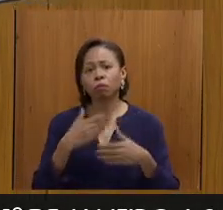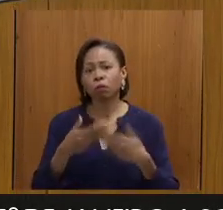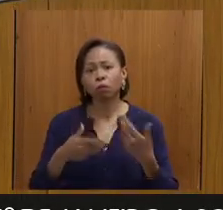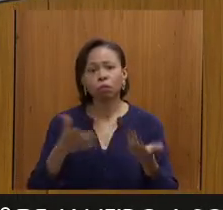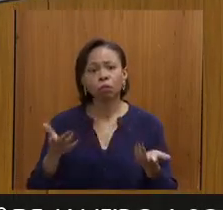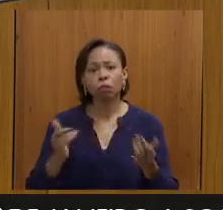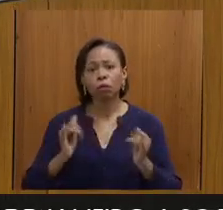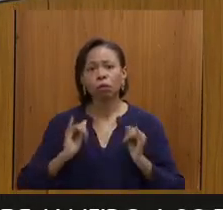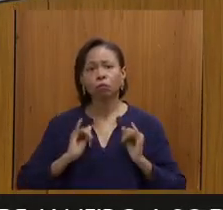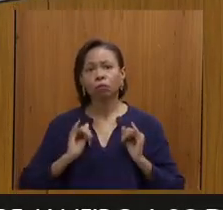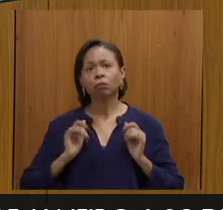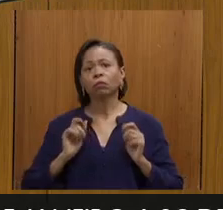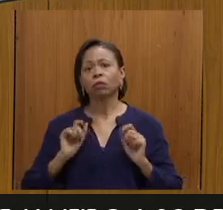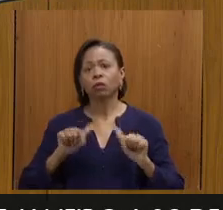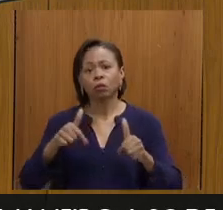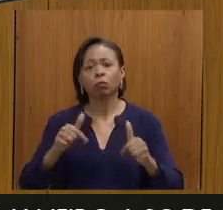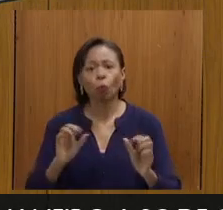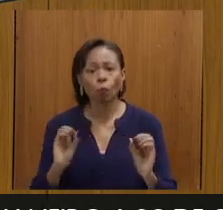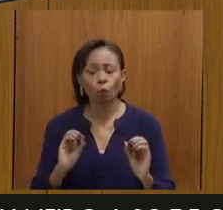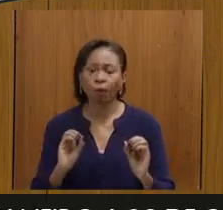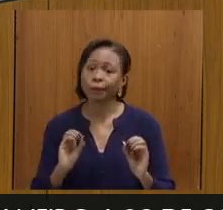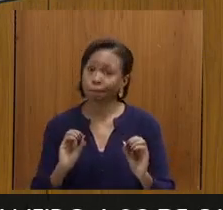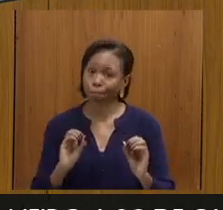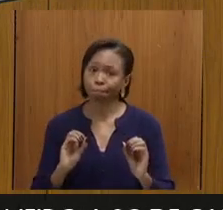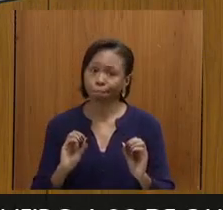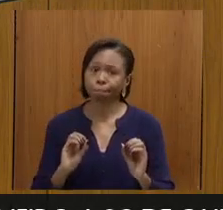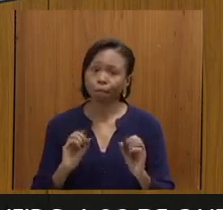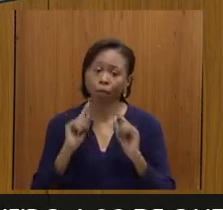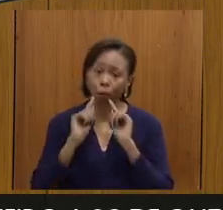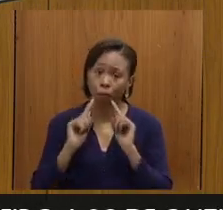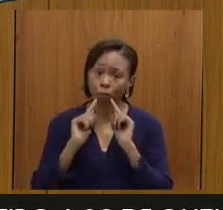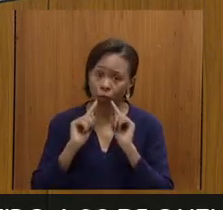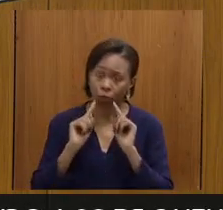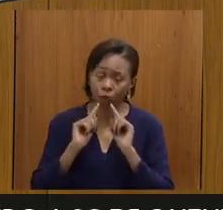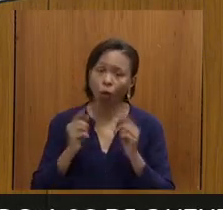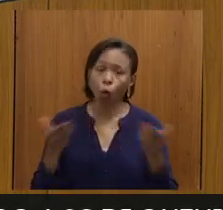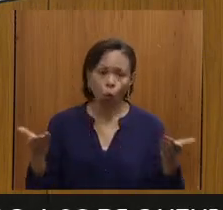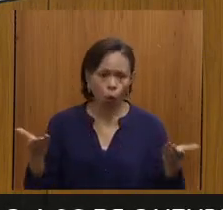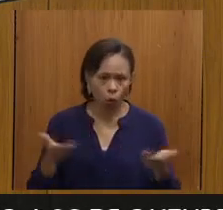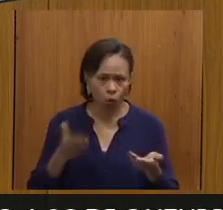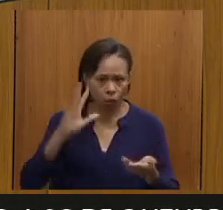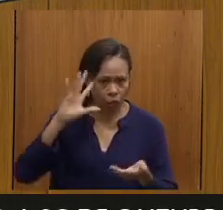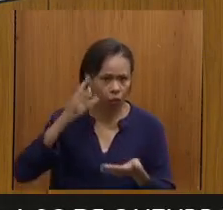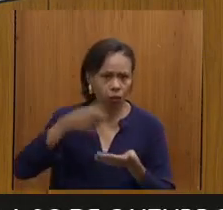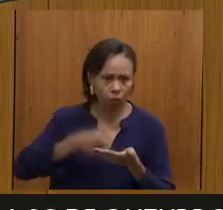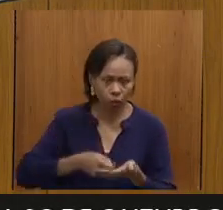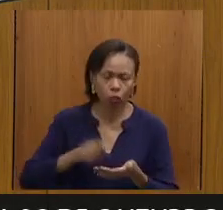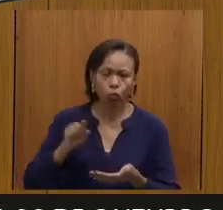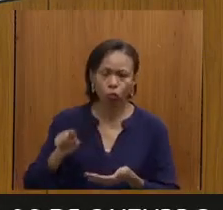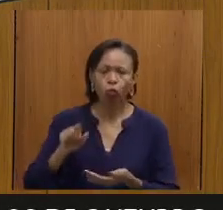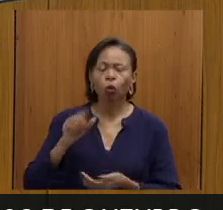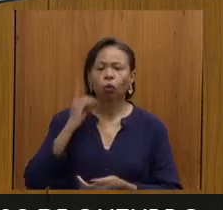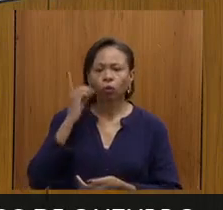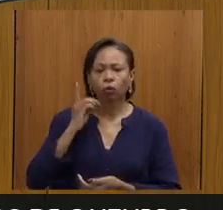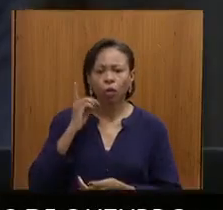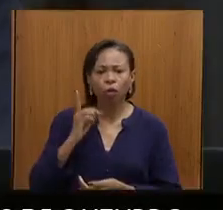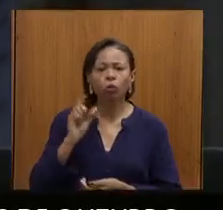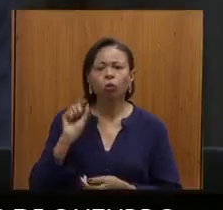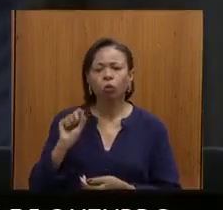muito grande. E ainda, para a senhora, já definimos hoje com o deputado Marcos Lemos que no